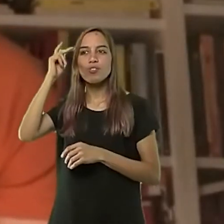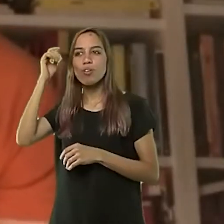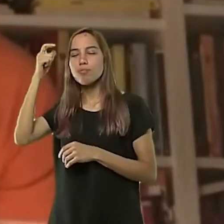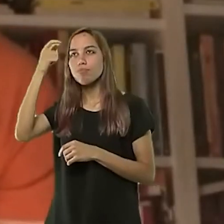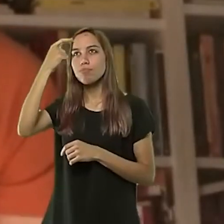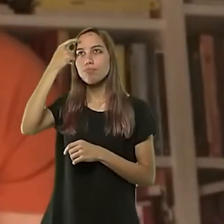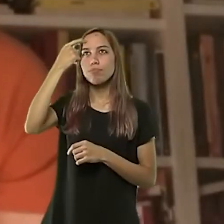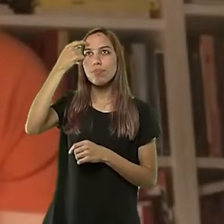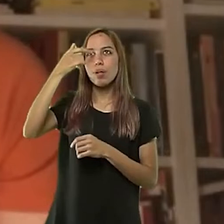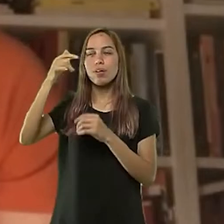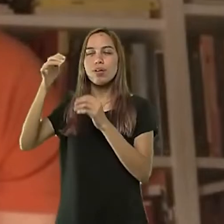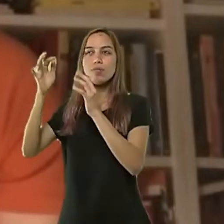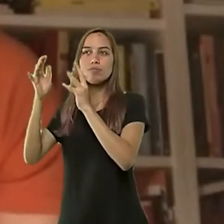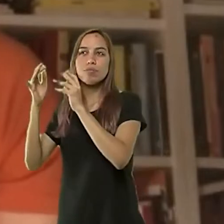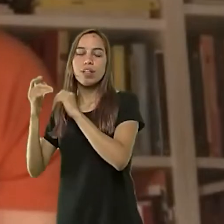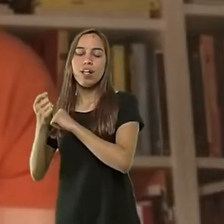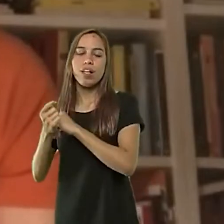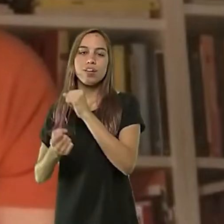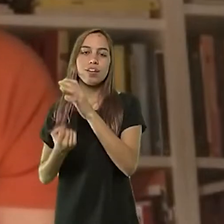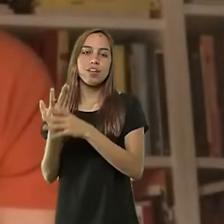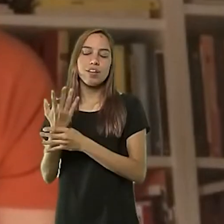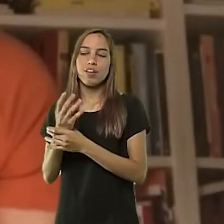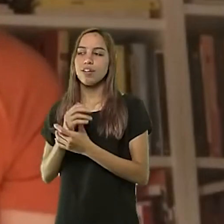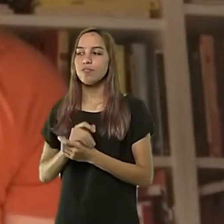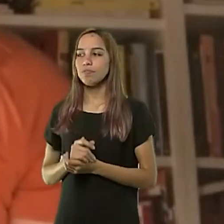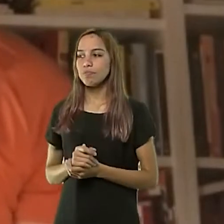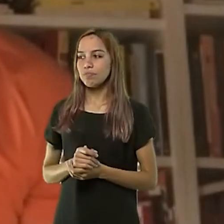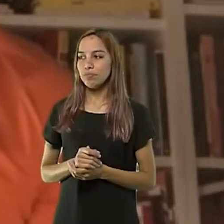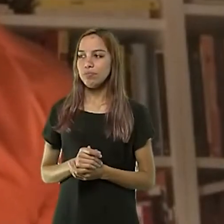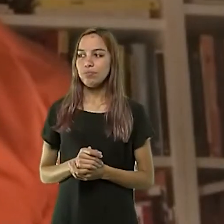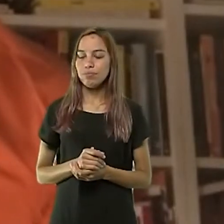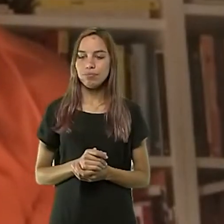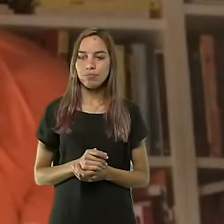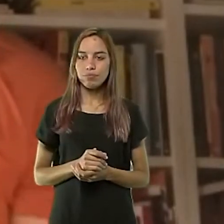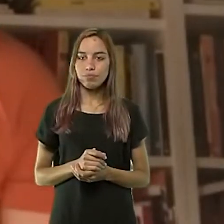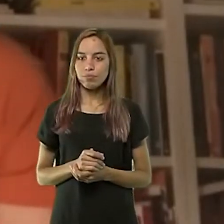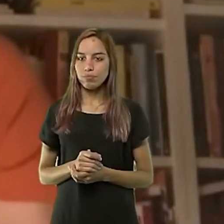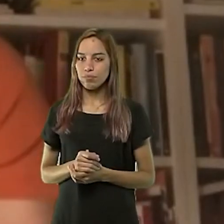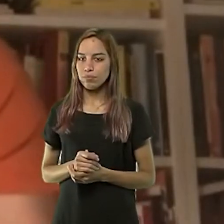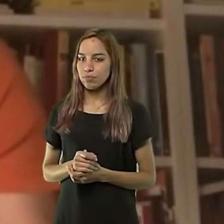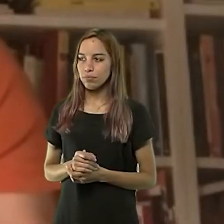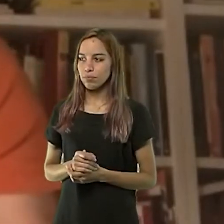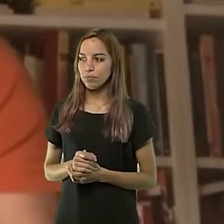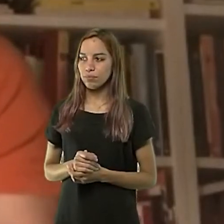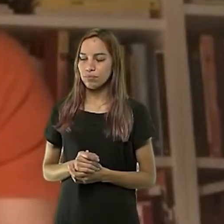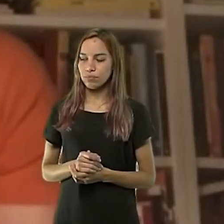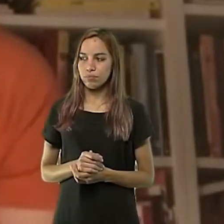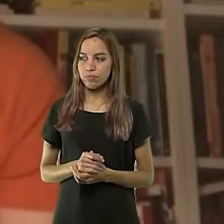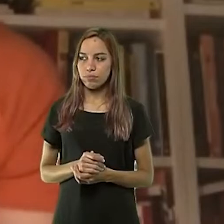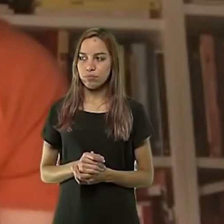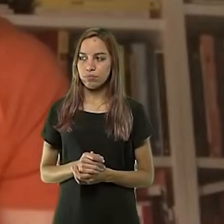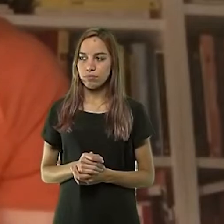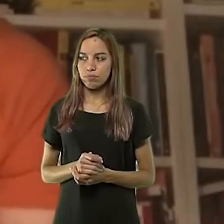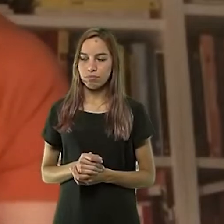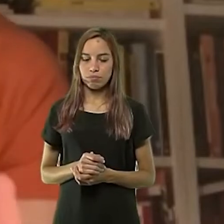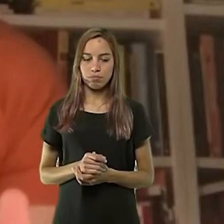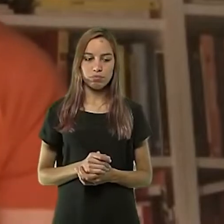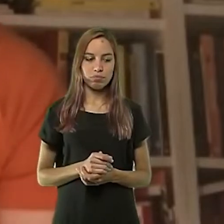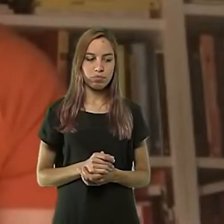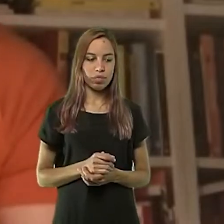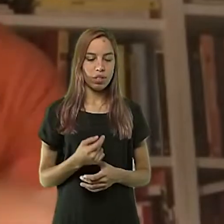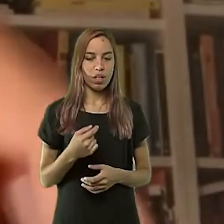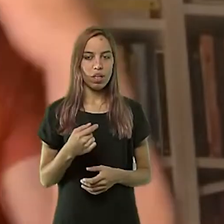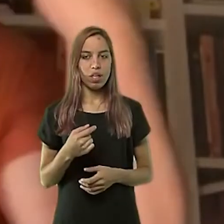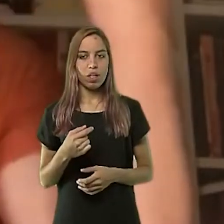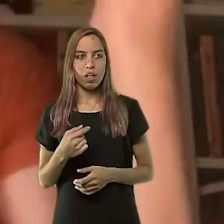de Pigmalião, de uma série de relatos lendários em que